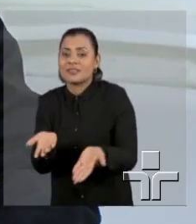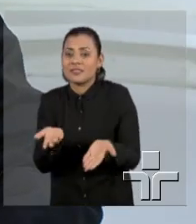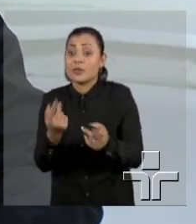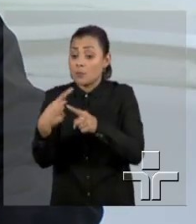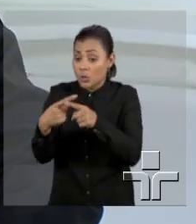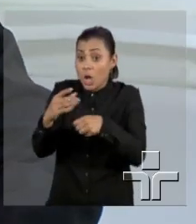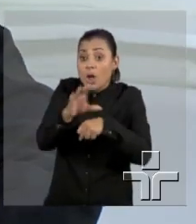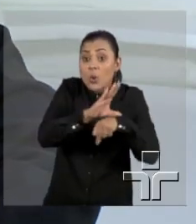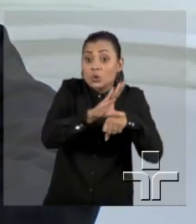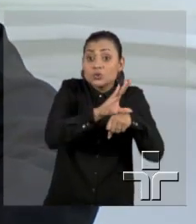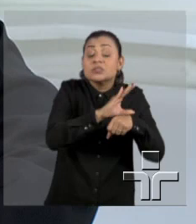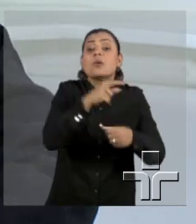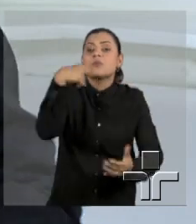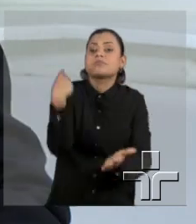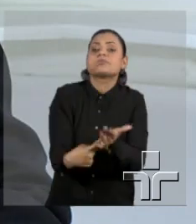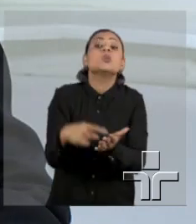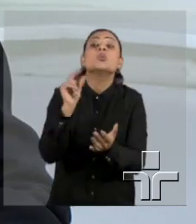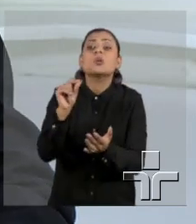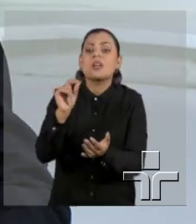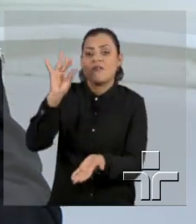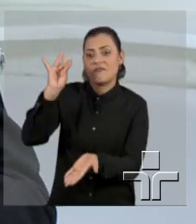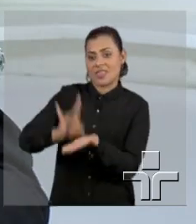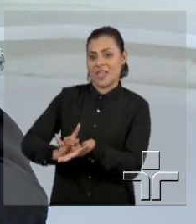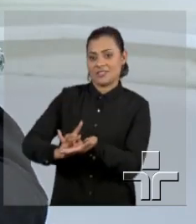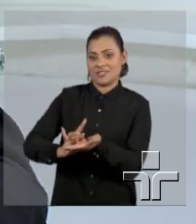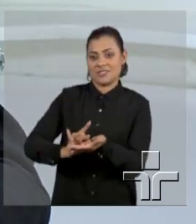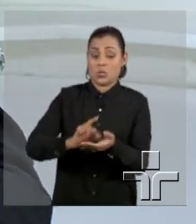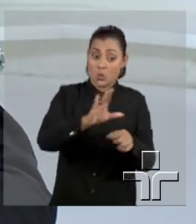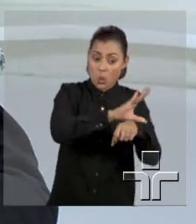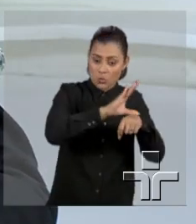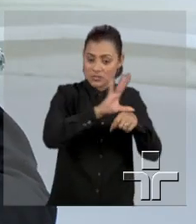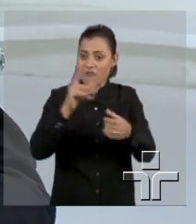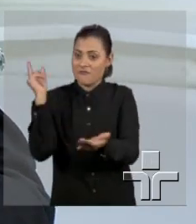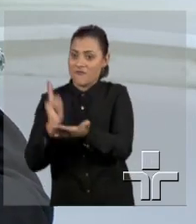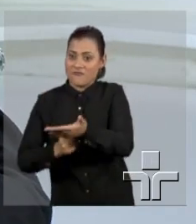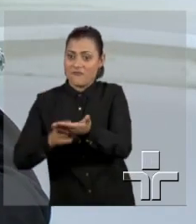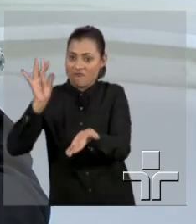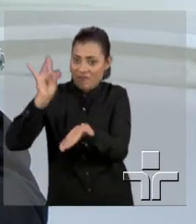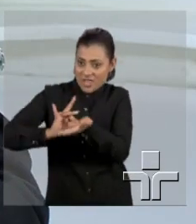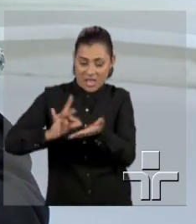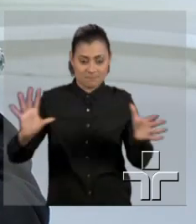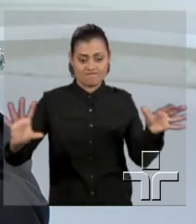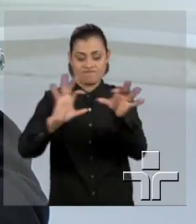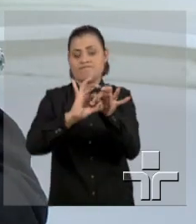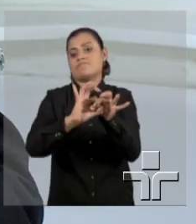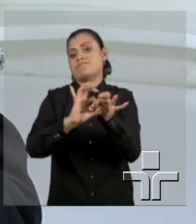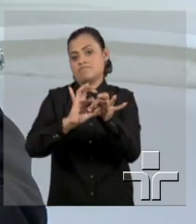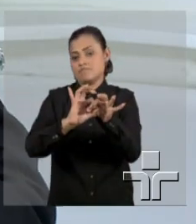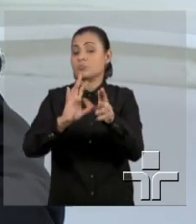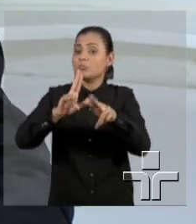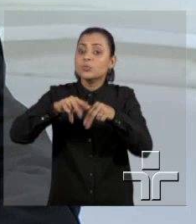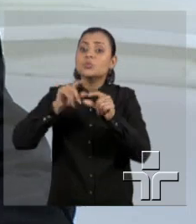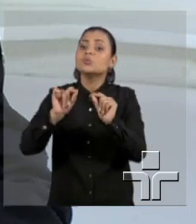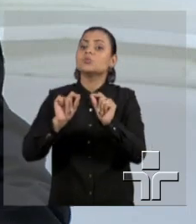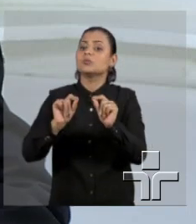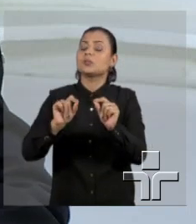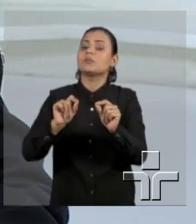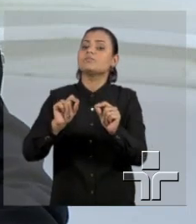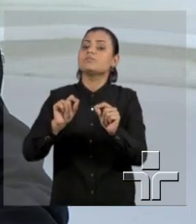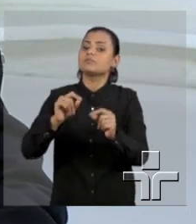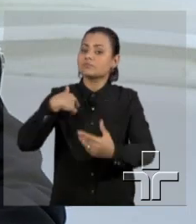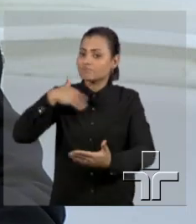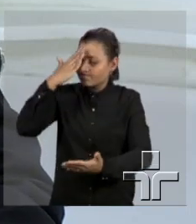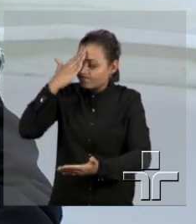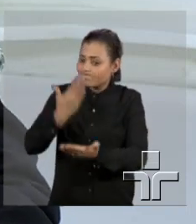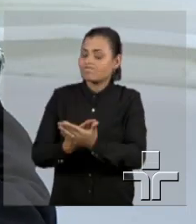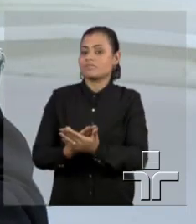é com a verdade, não é? Com o revolvimento dos fatos para resgate da factualidade da